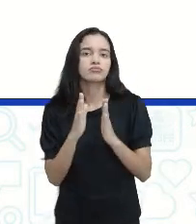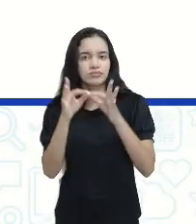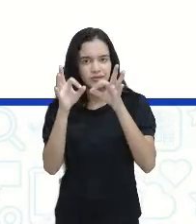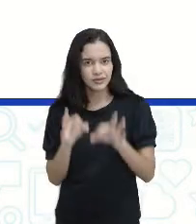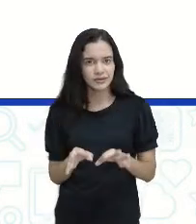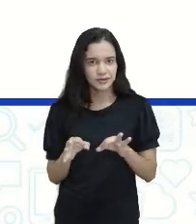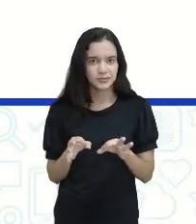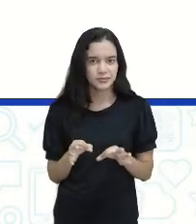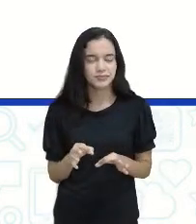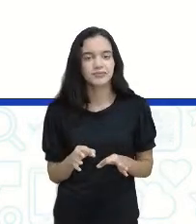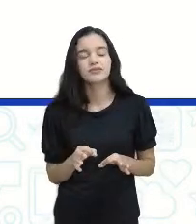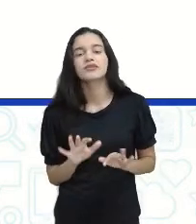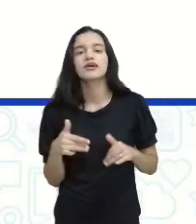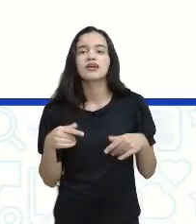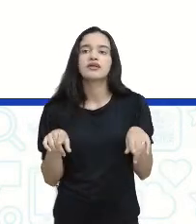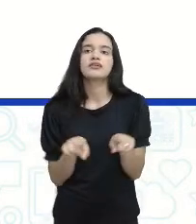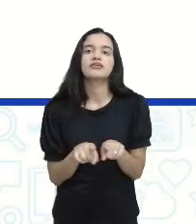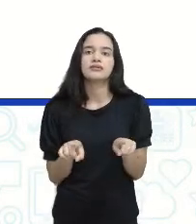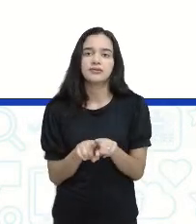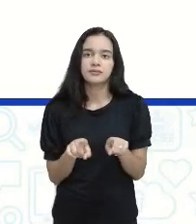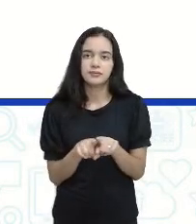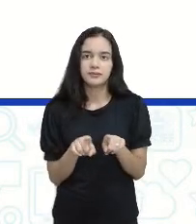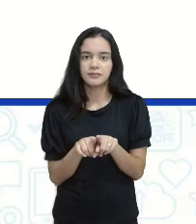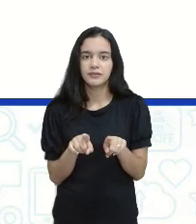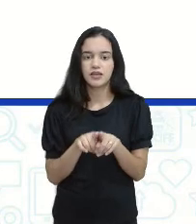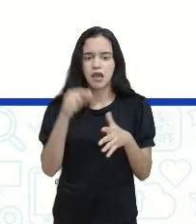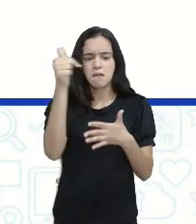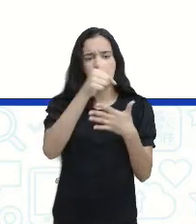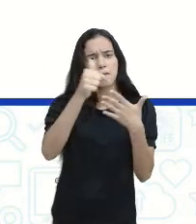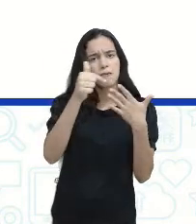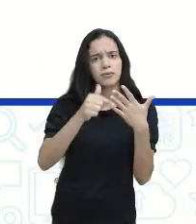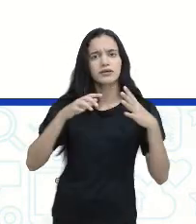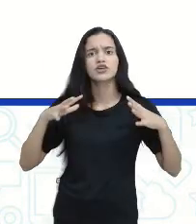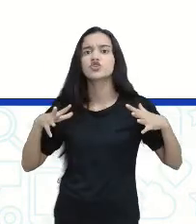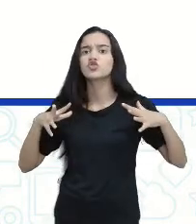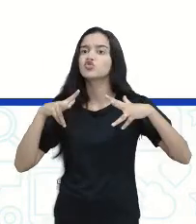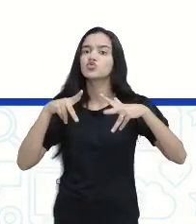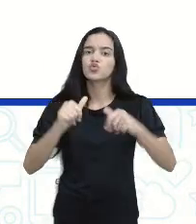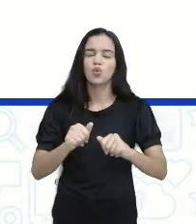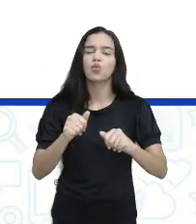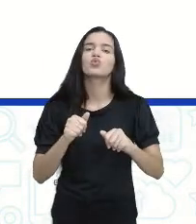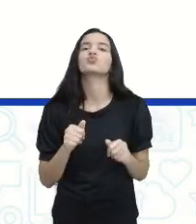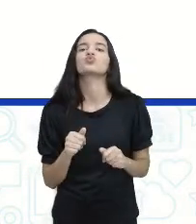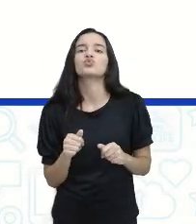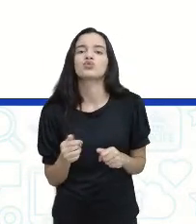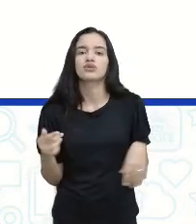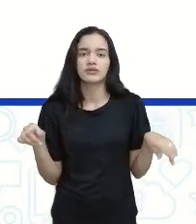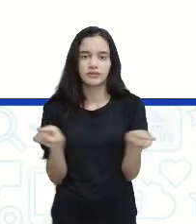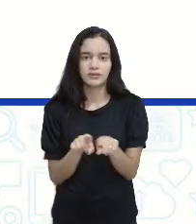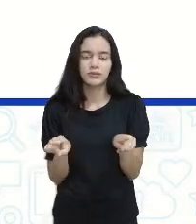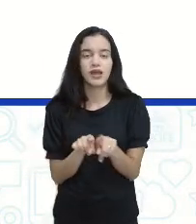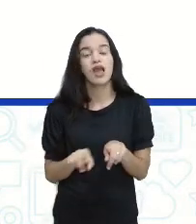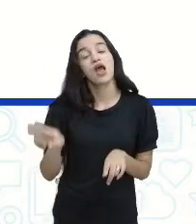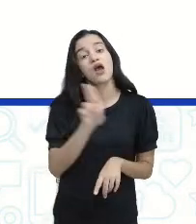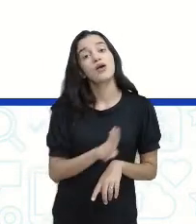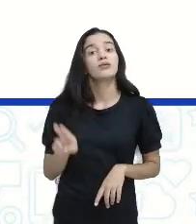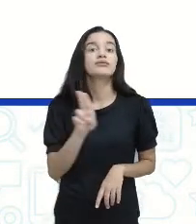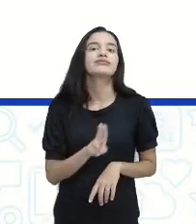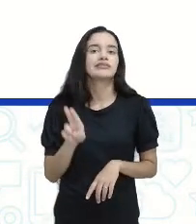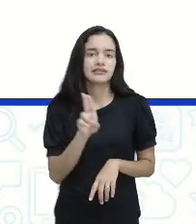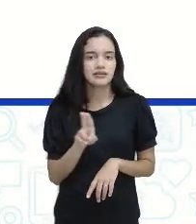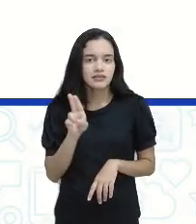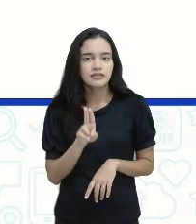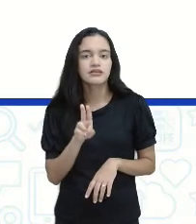hélio, neônio, argônio, criptônio, xenônio e radônio, tá? Todos esses gases são inertes, eles são utilizados muito para